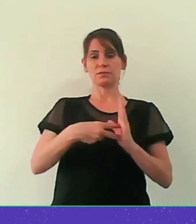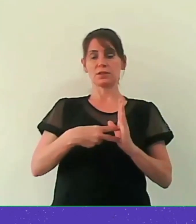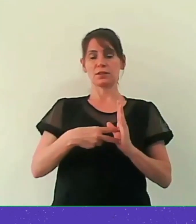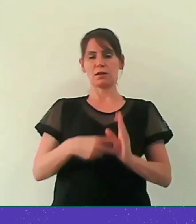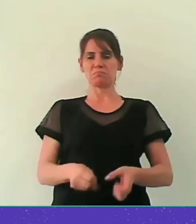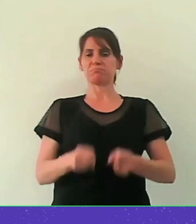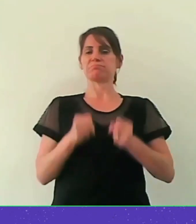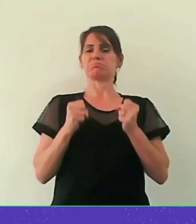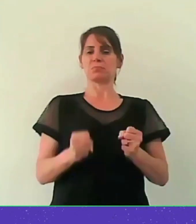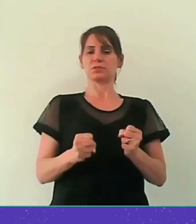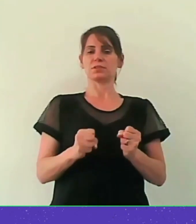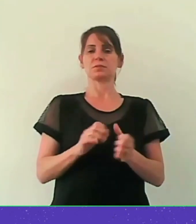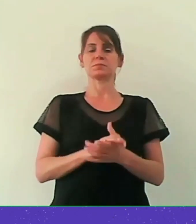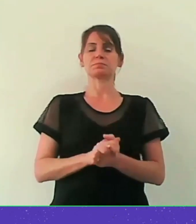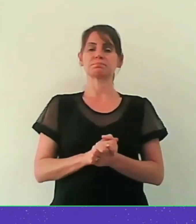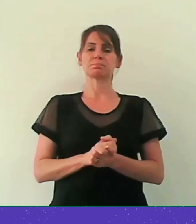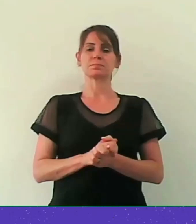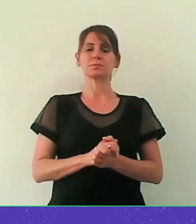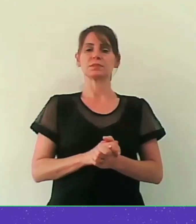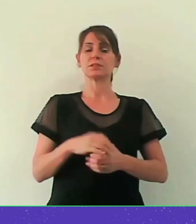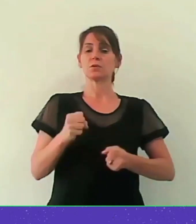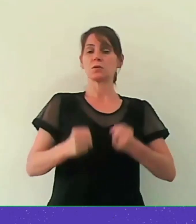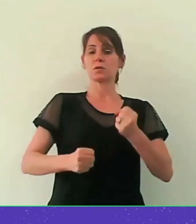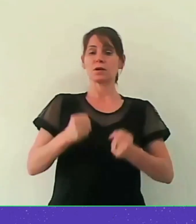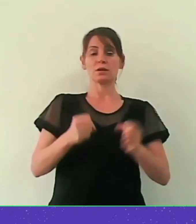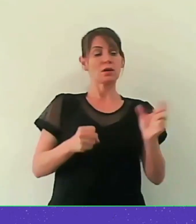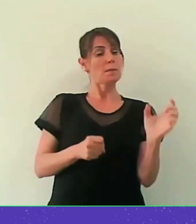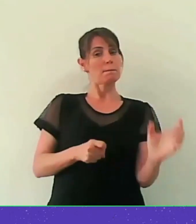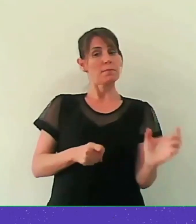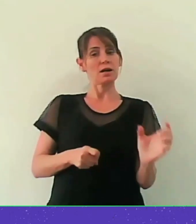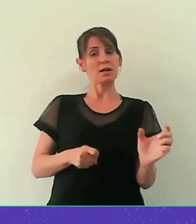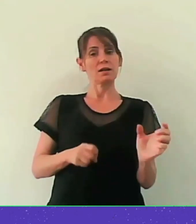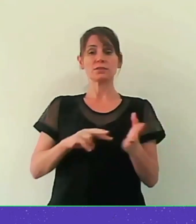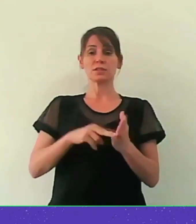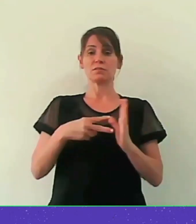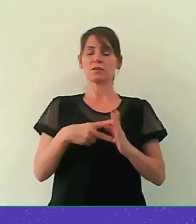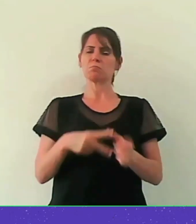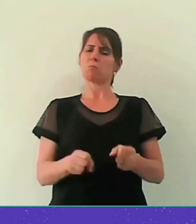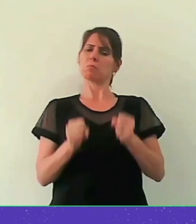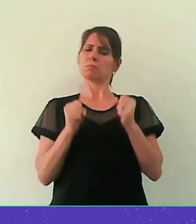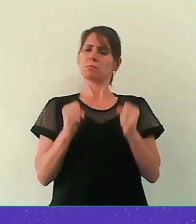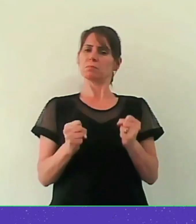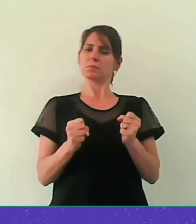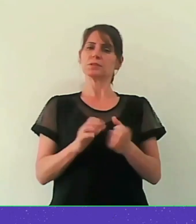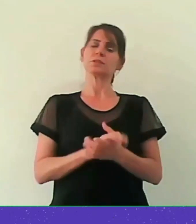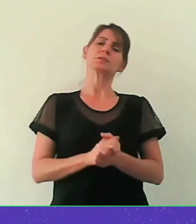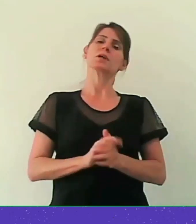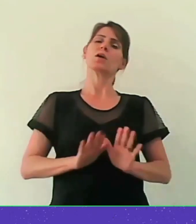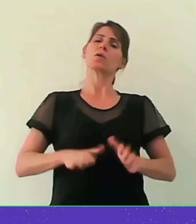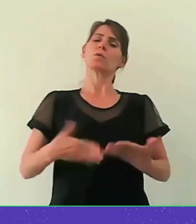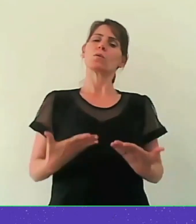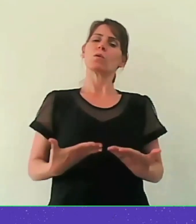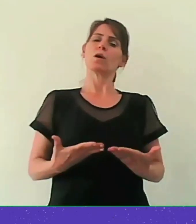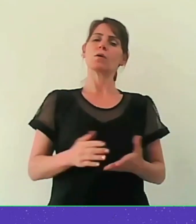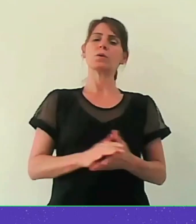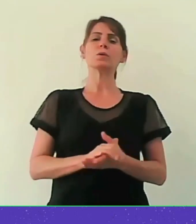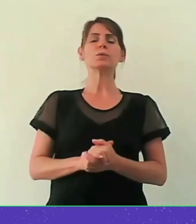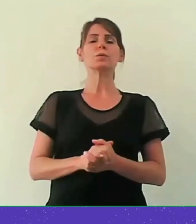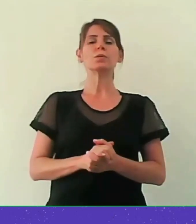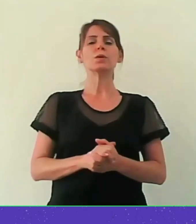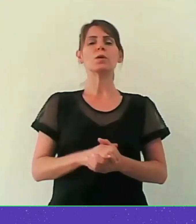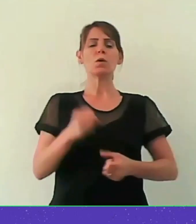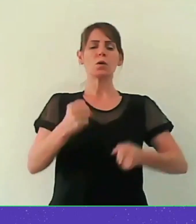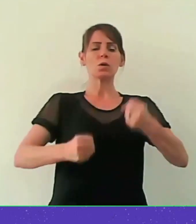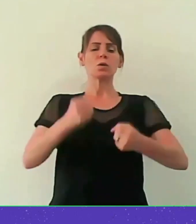Sabia disso ou não? A potência é poder. Qual é o poder que tem o seu carro,